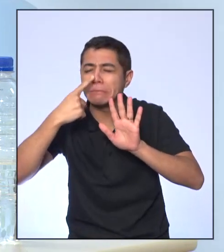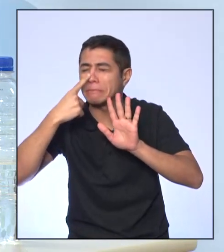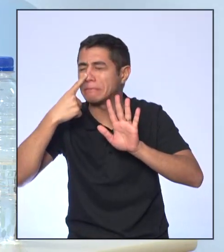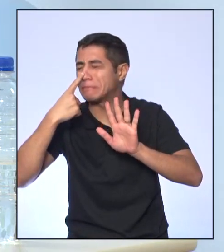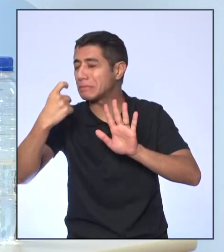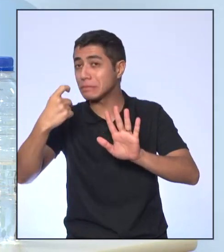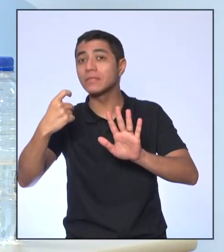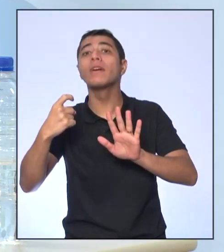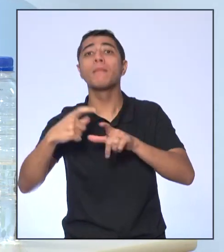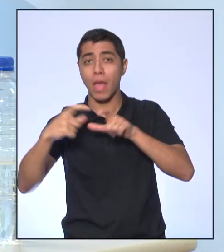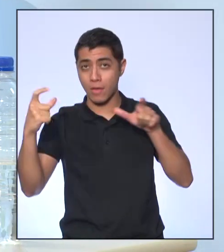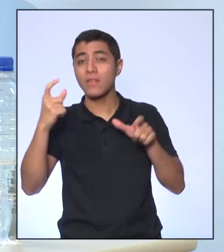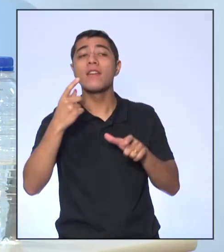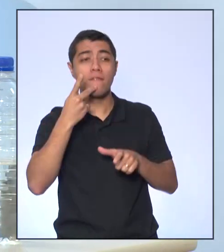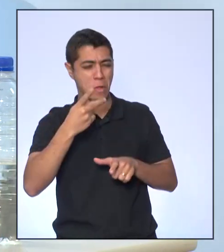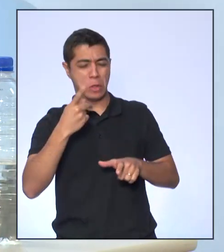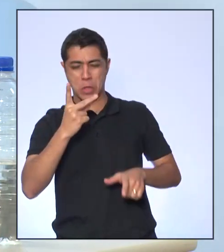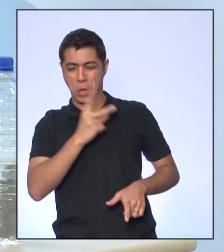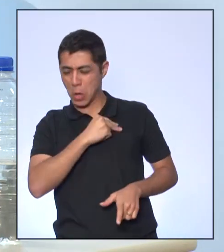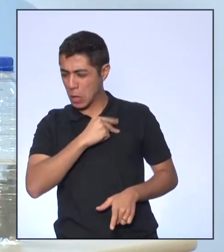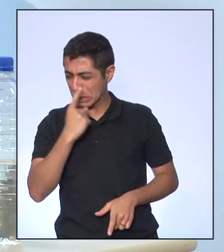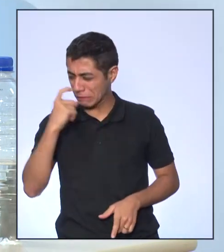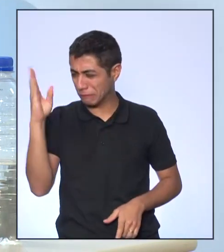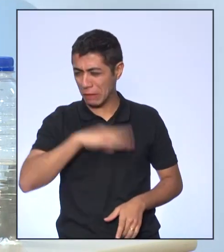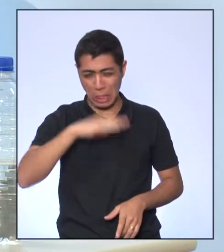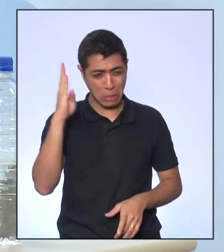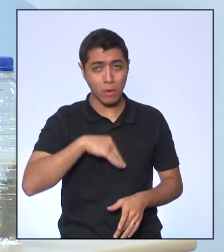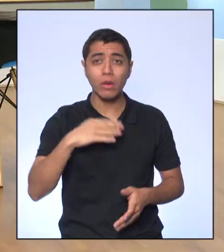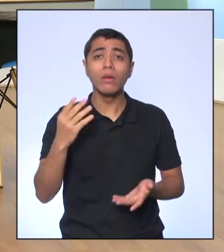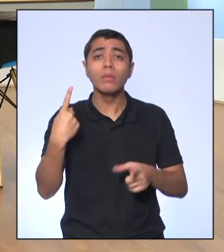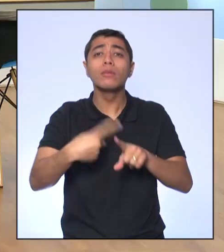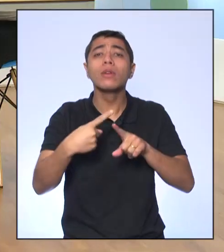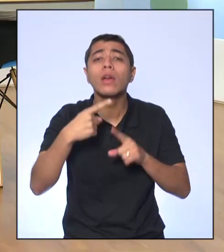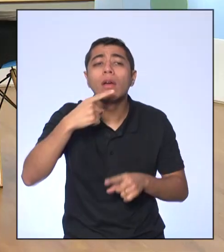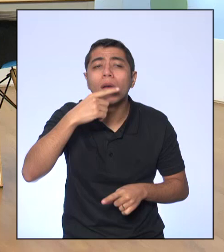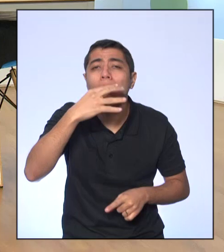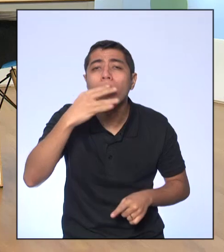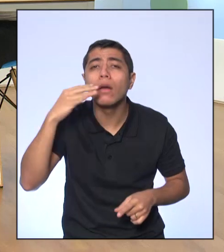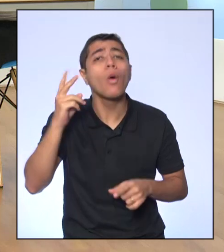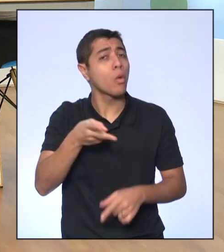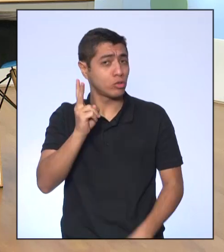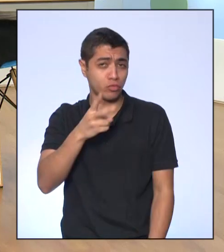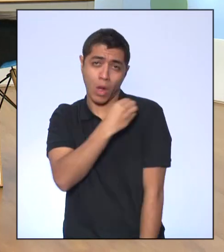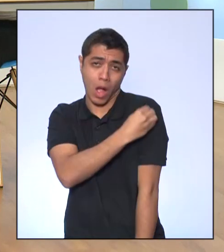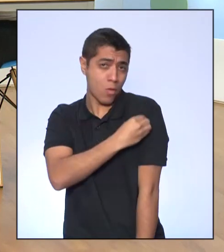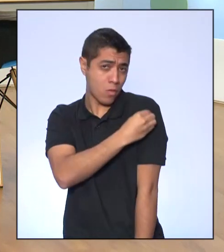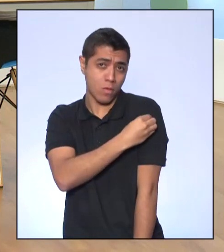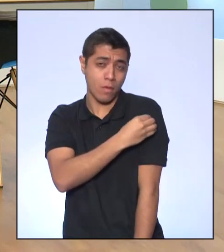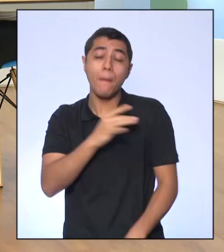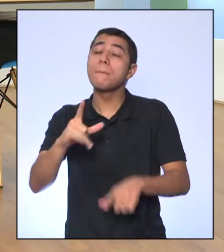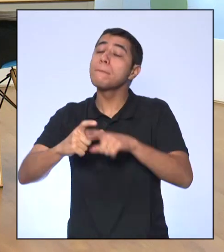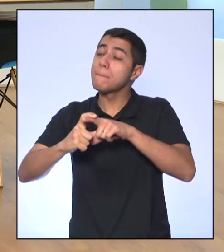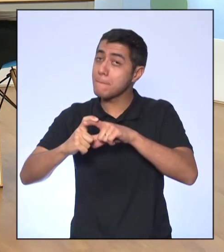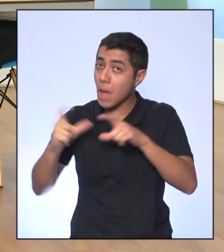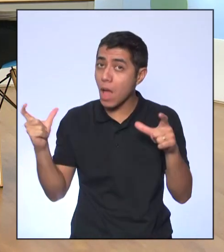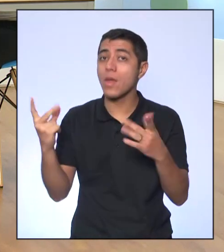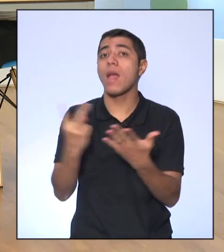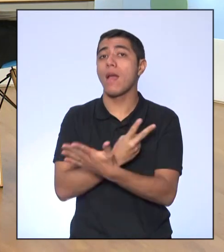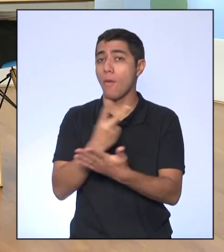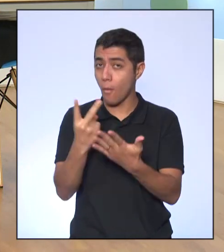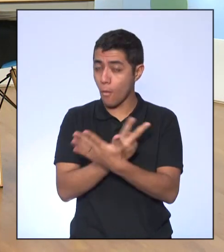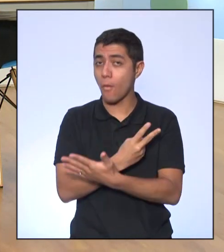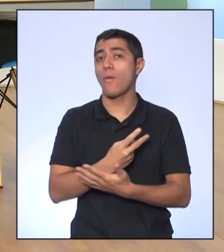no estado gasoso, certo? Então, a maioria errou. Então, a próxima aqui,